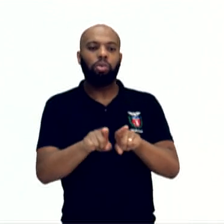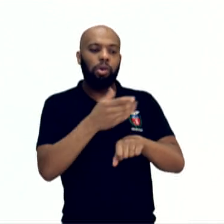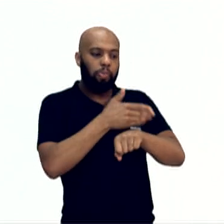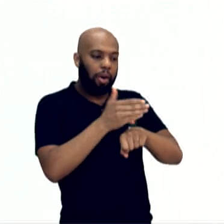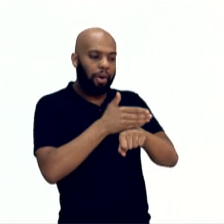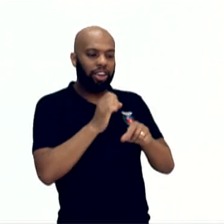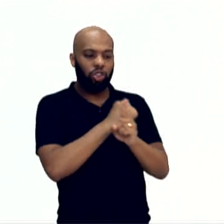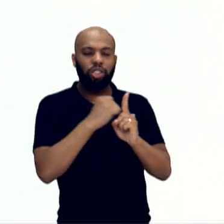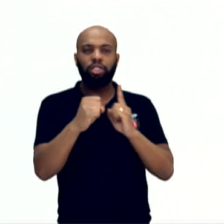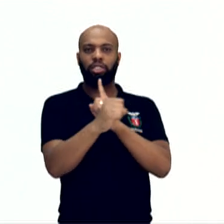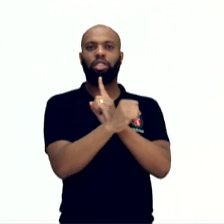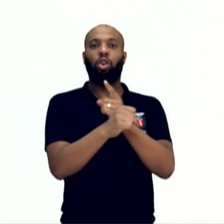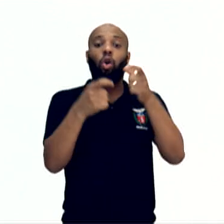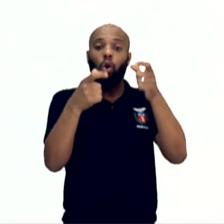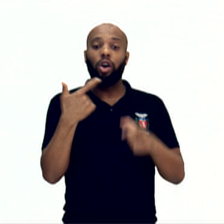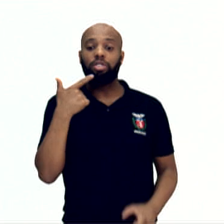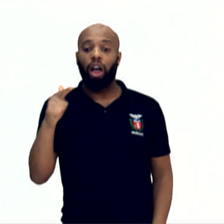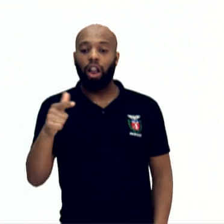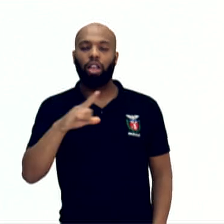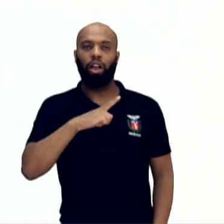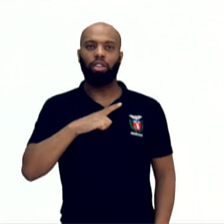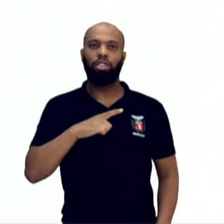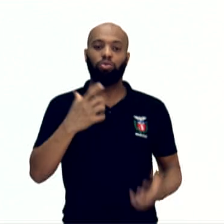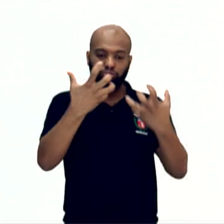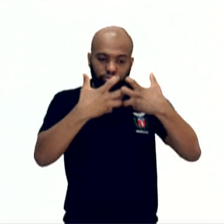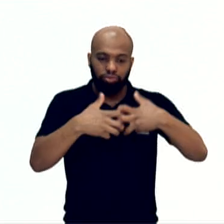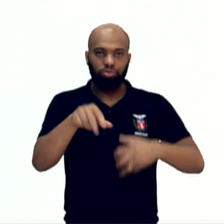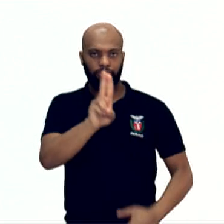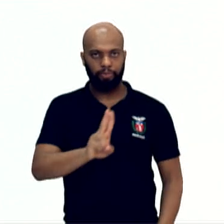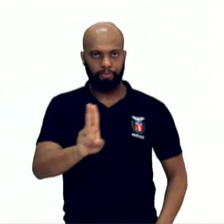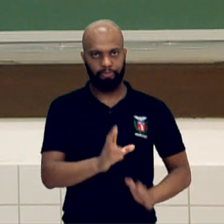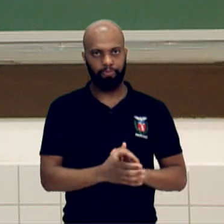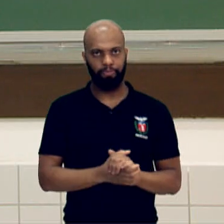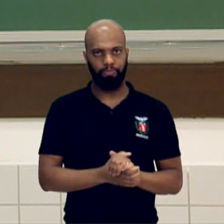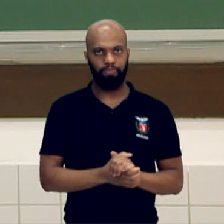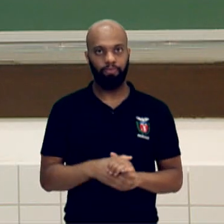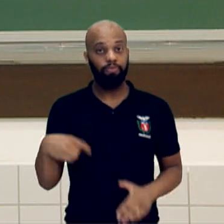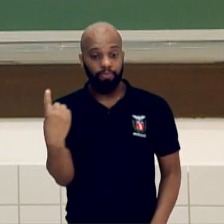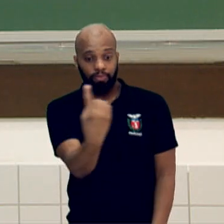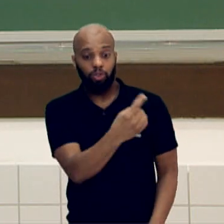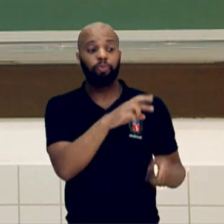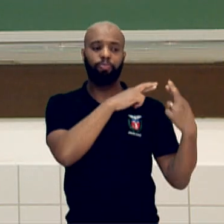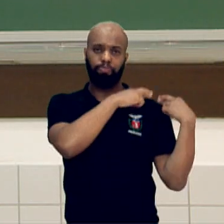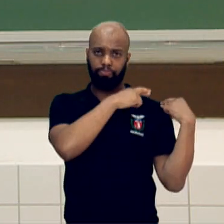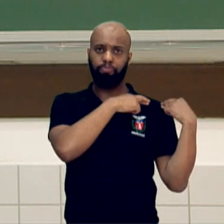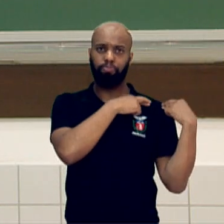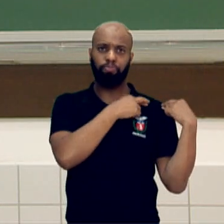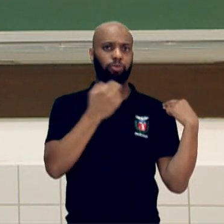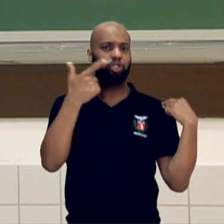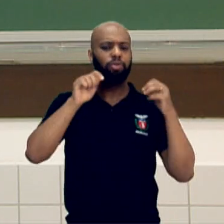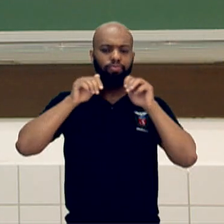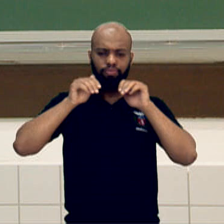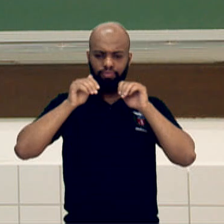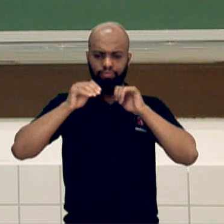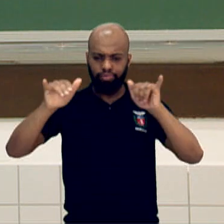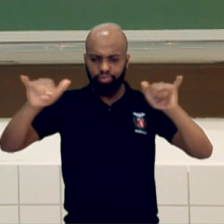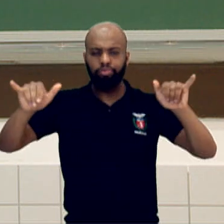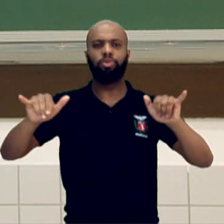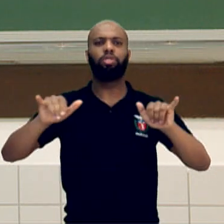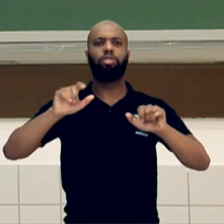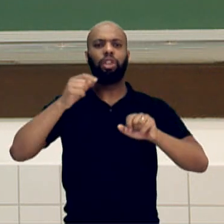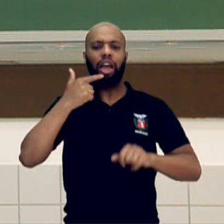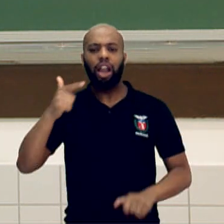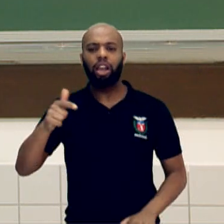os contextos onde a língua é colocada em pleno funcionamento. Nós somos os responsáveis por colocar as línguas em funcionamento,